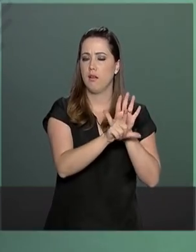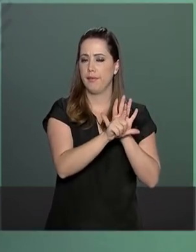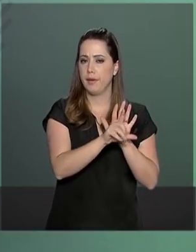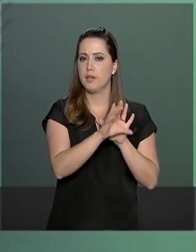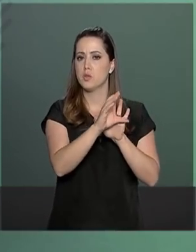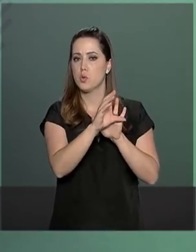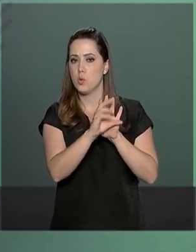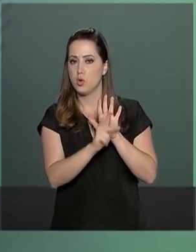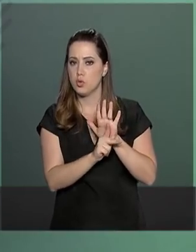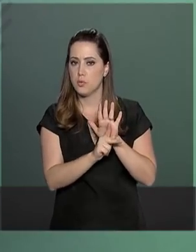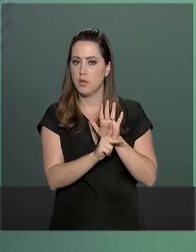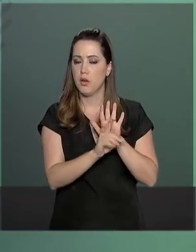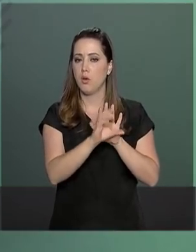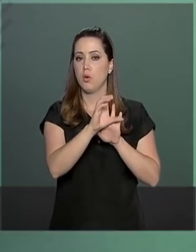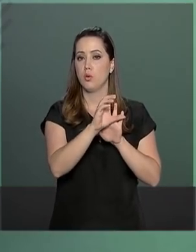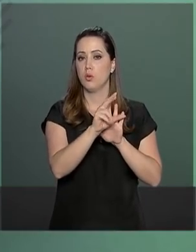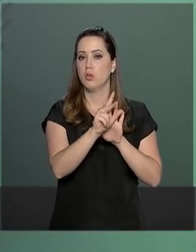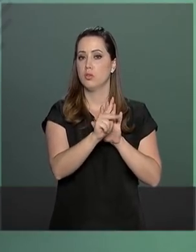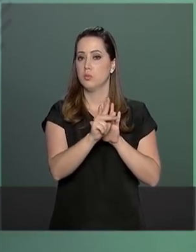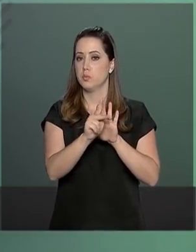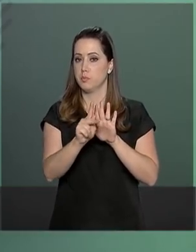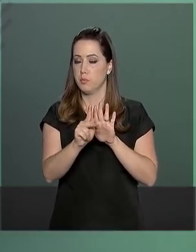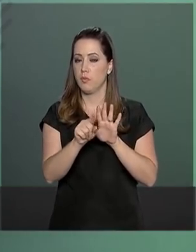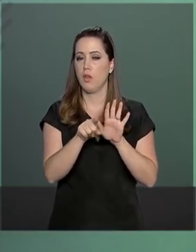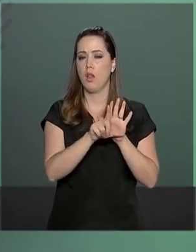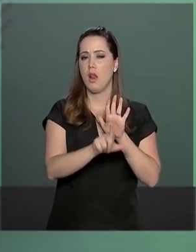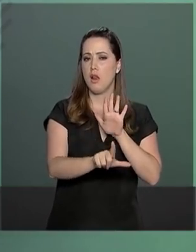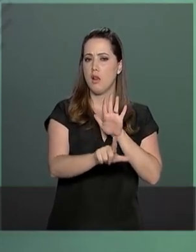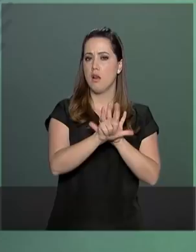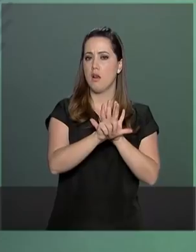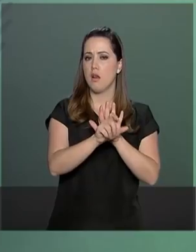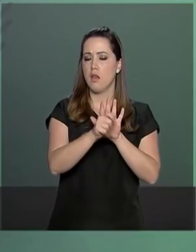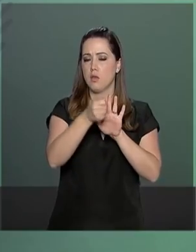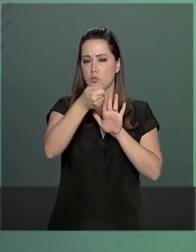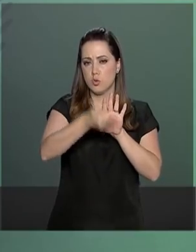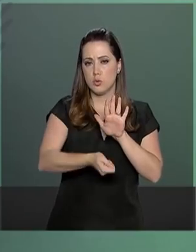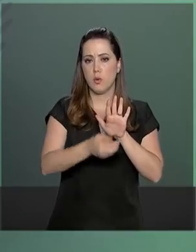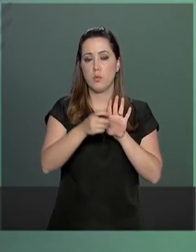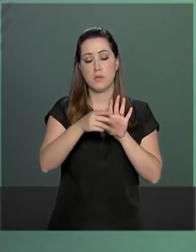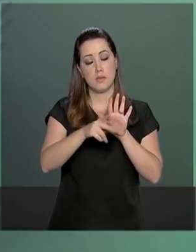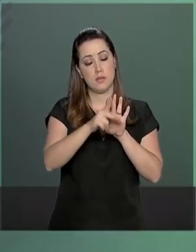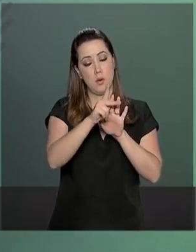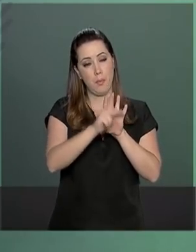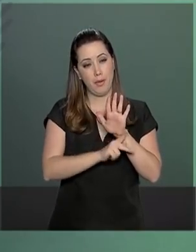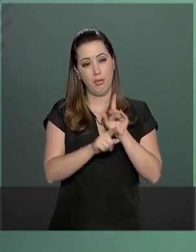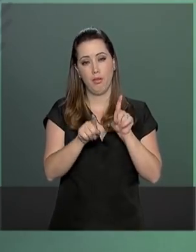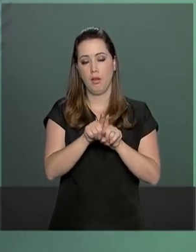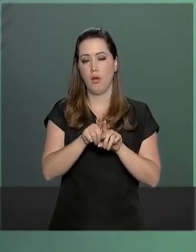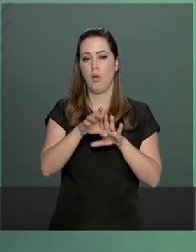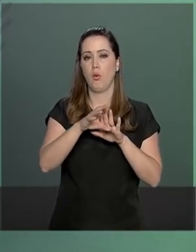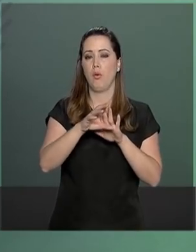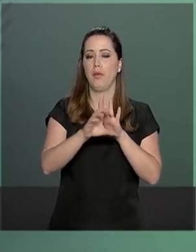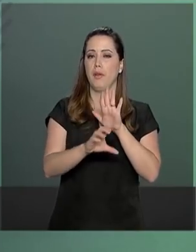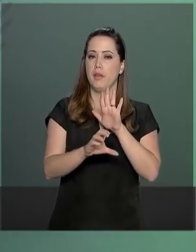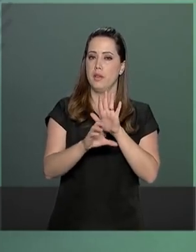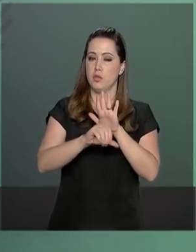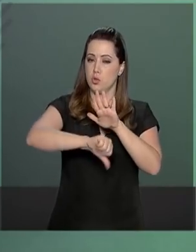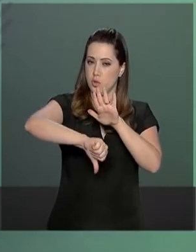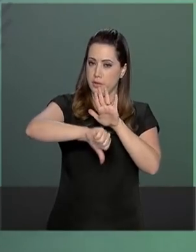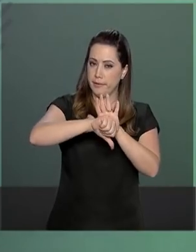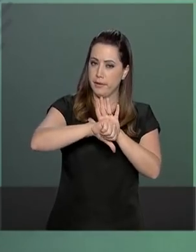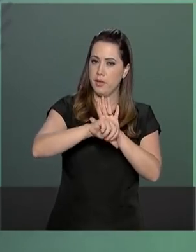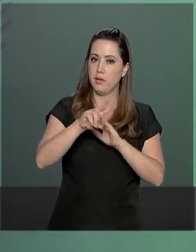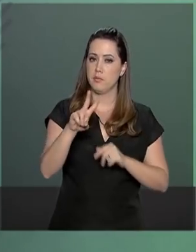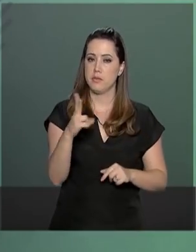código de processo penal lei de execução penal lei de crimes hediondos e código